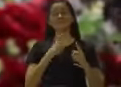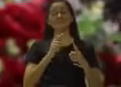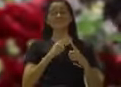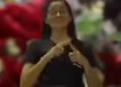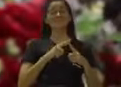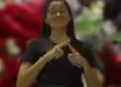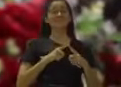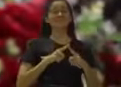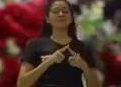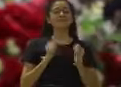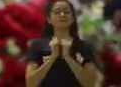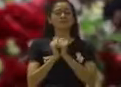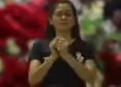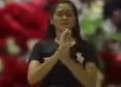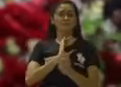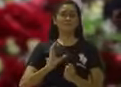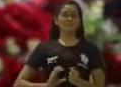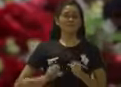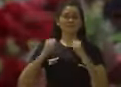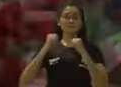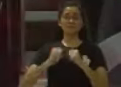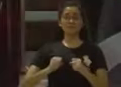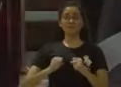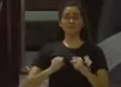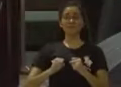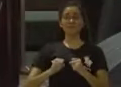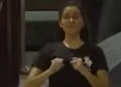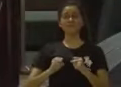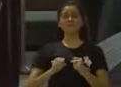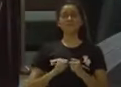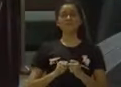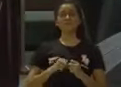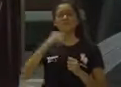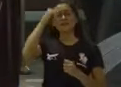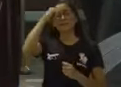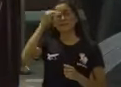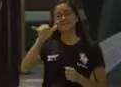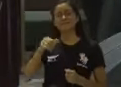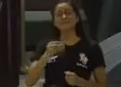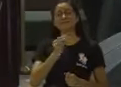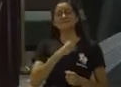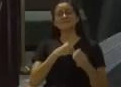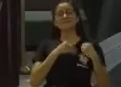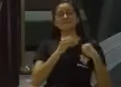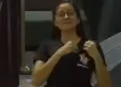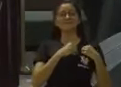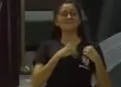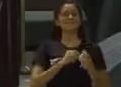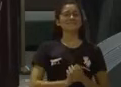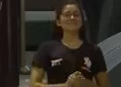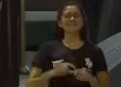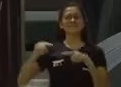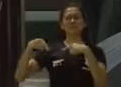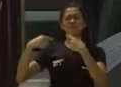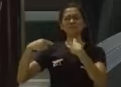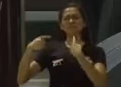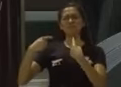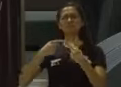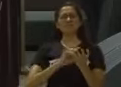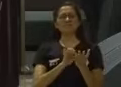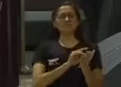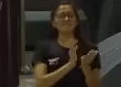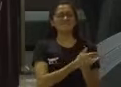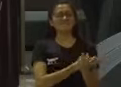Cristo, você pode resistir às seduções de toda tentação